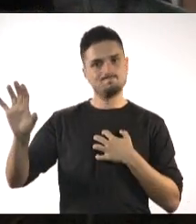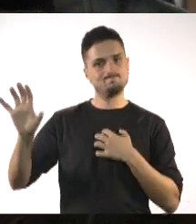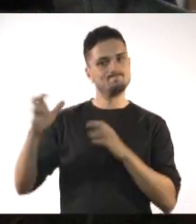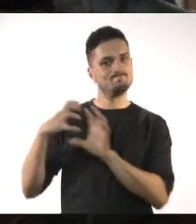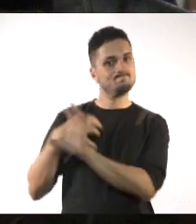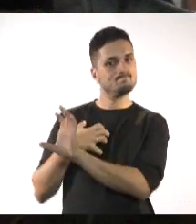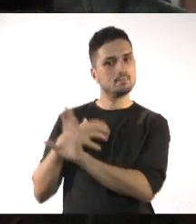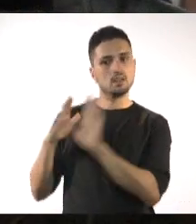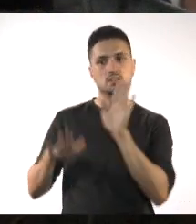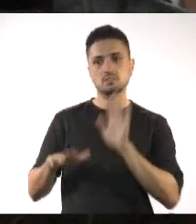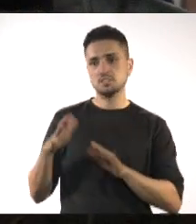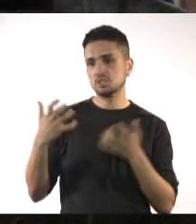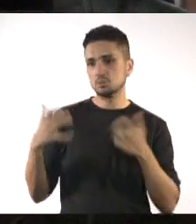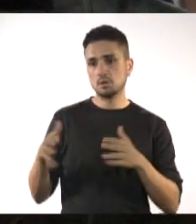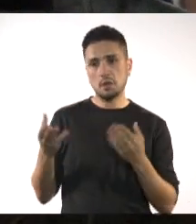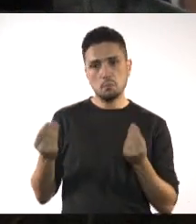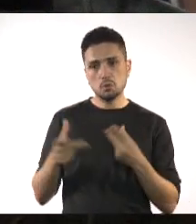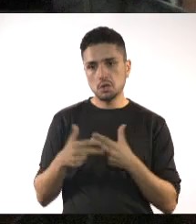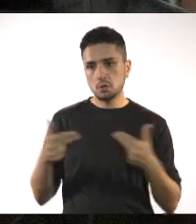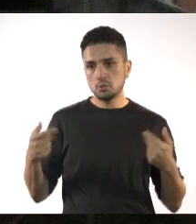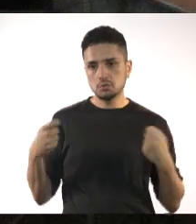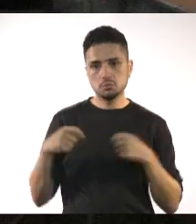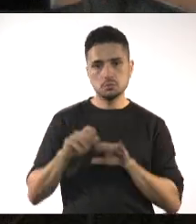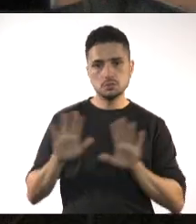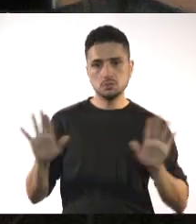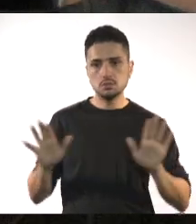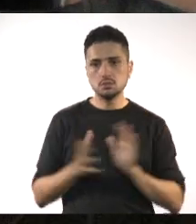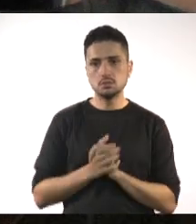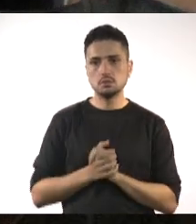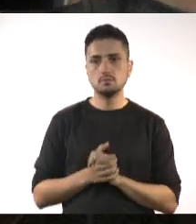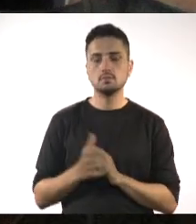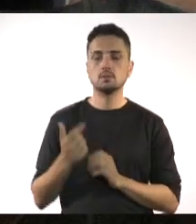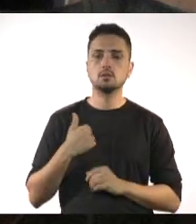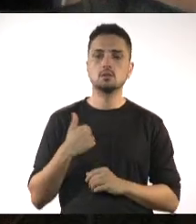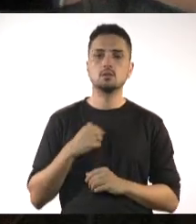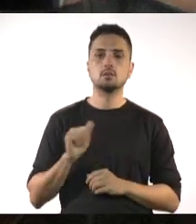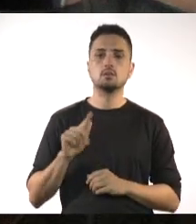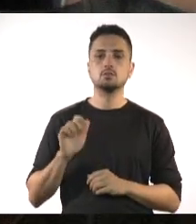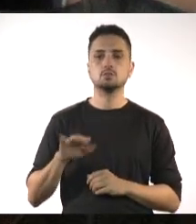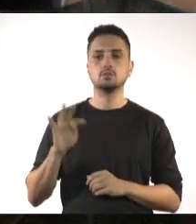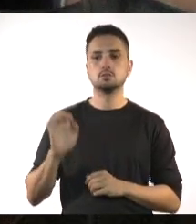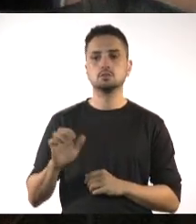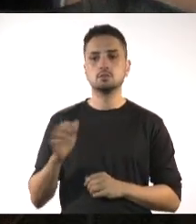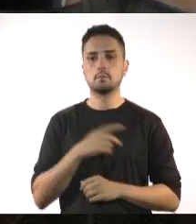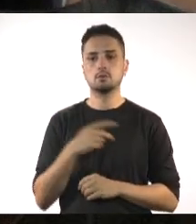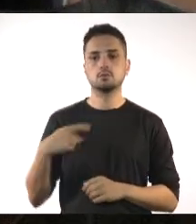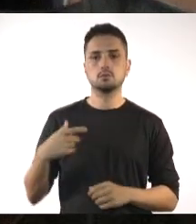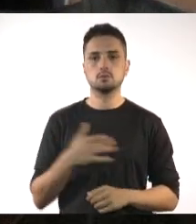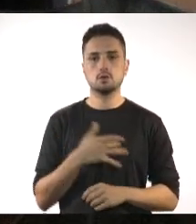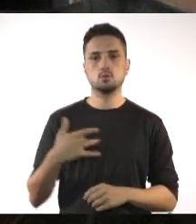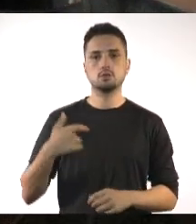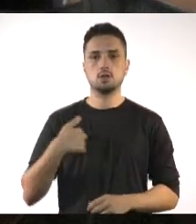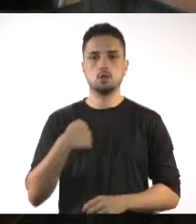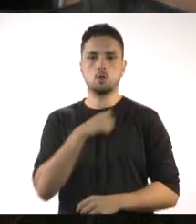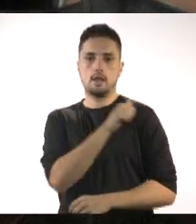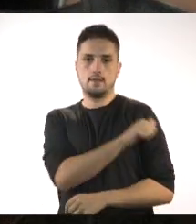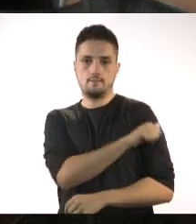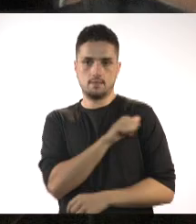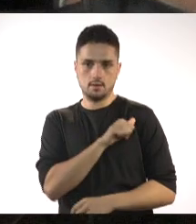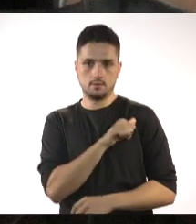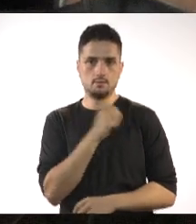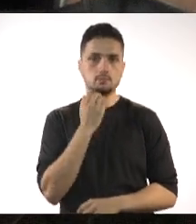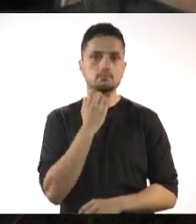eles não querem muito da gente. Eu, como agente da pastoral da saúde, enfermeira, eu vivo